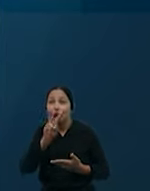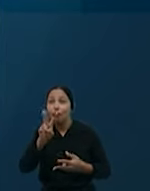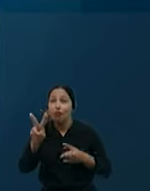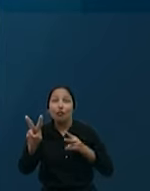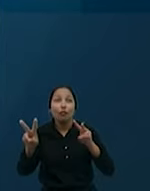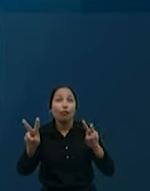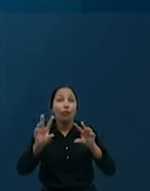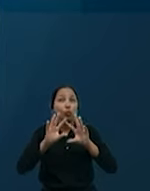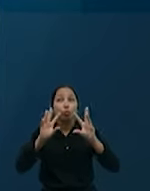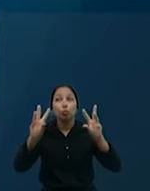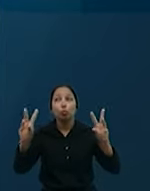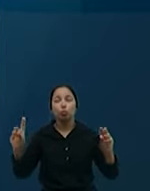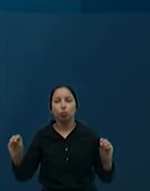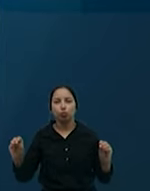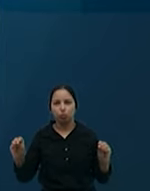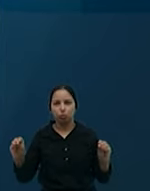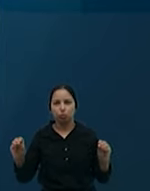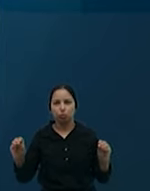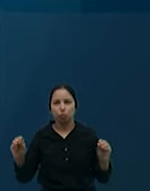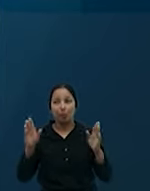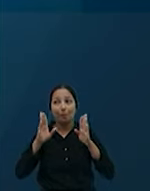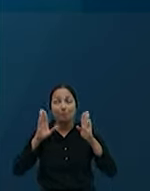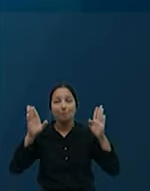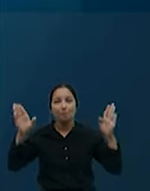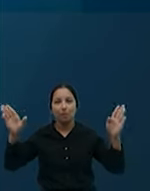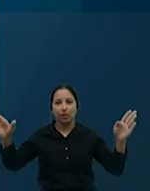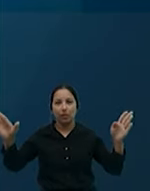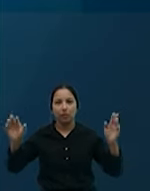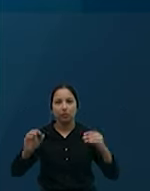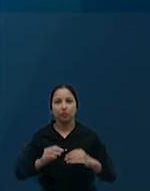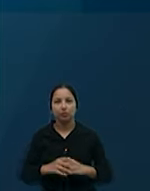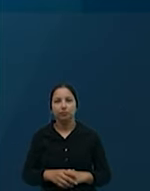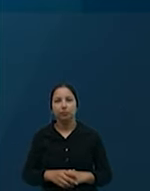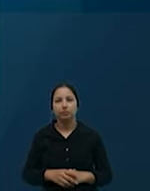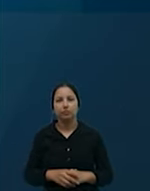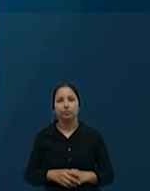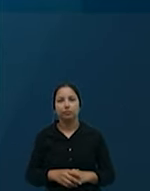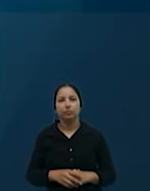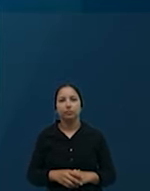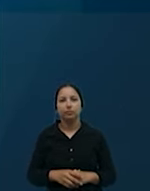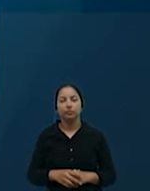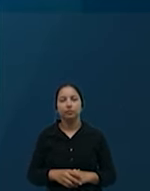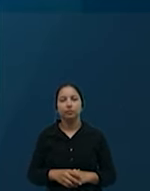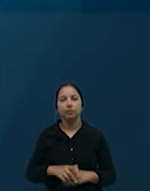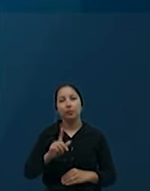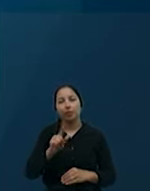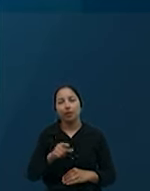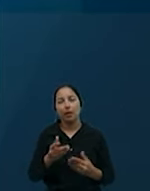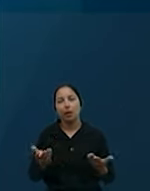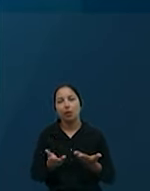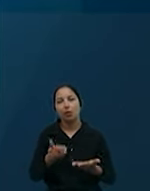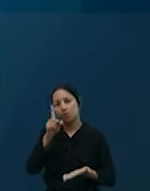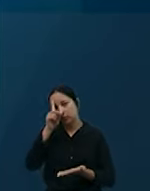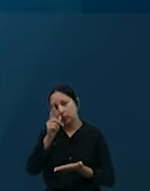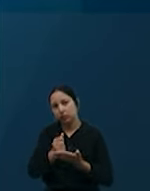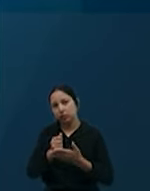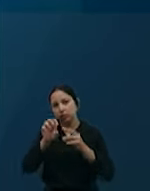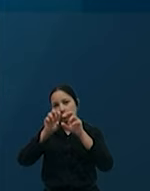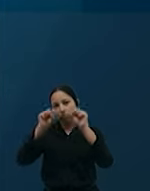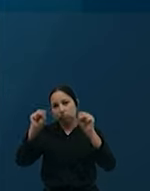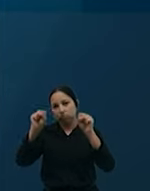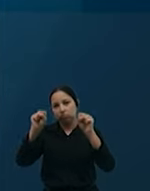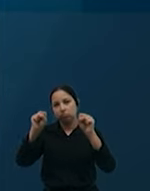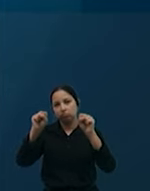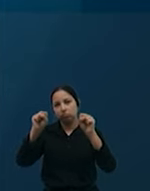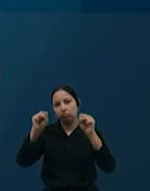O contexto maior. E aí, exatamente diante de uma decisão proferida por tribunal competente